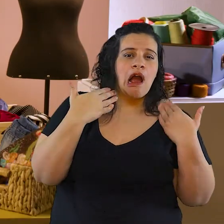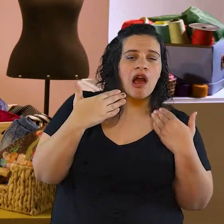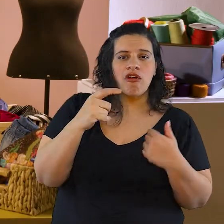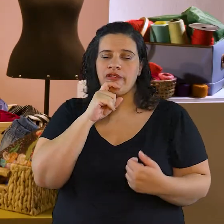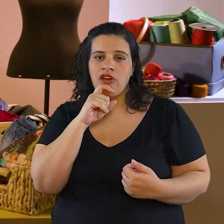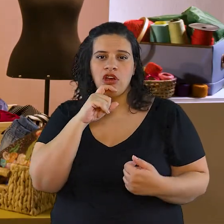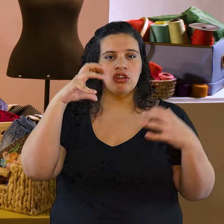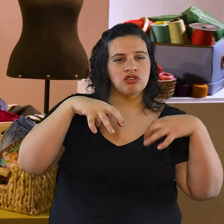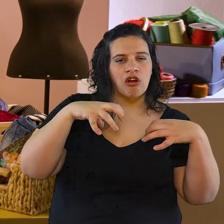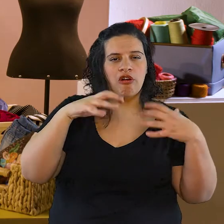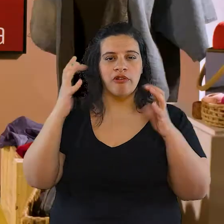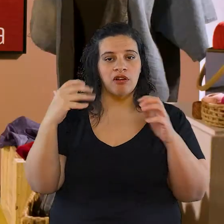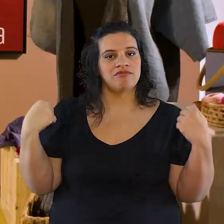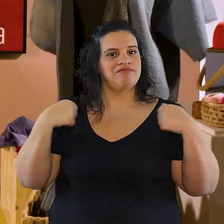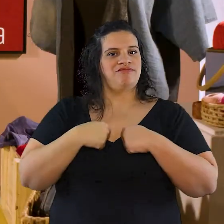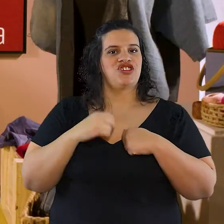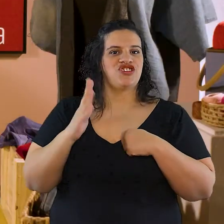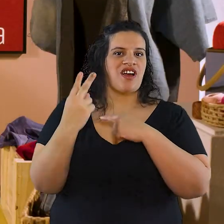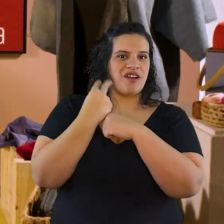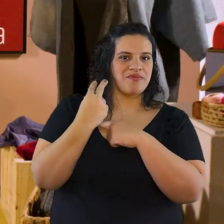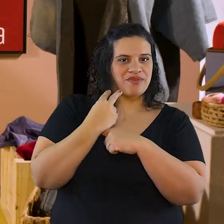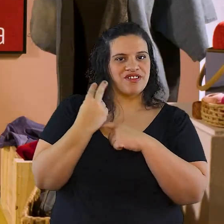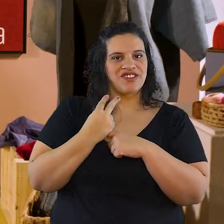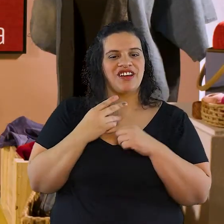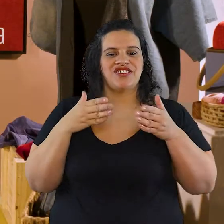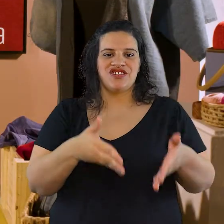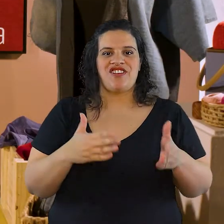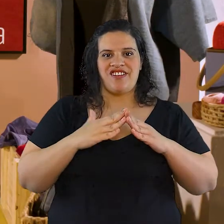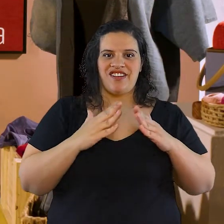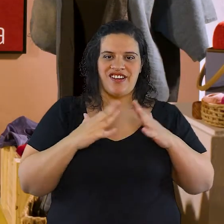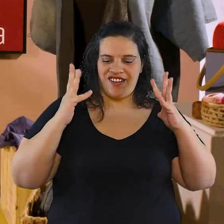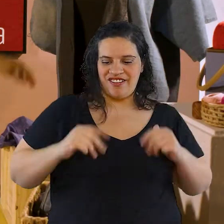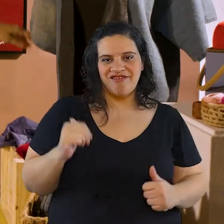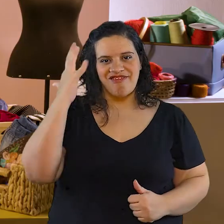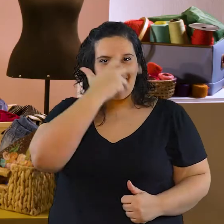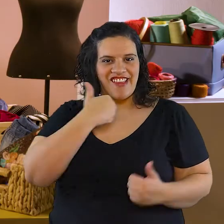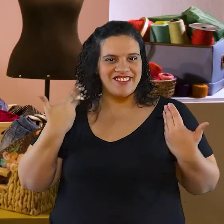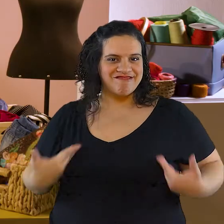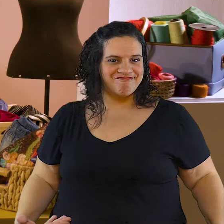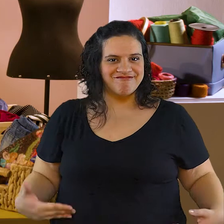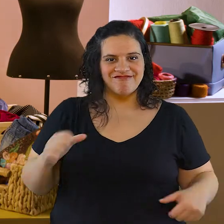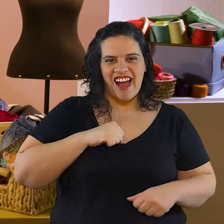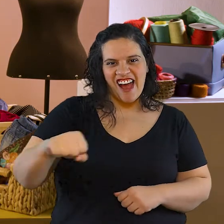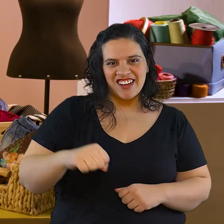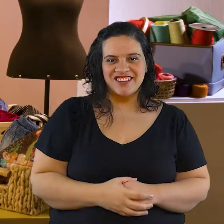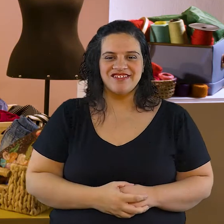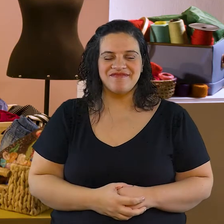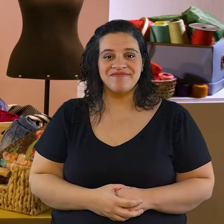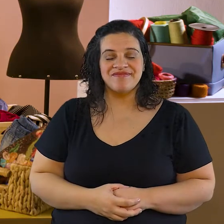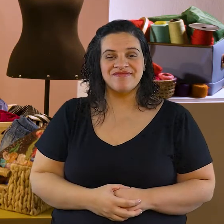Paulo, por exemplo, que é calor, frio, chuva, coloca, já te protege, chega em casa, linda,